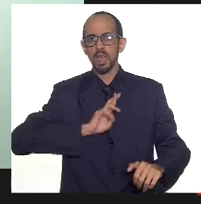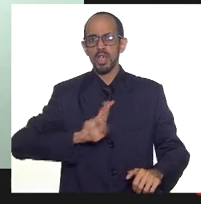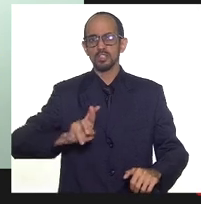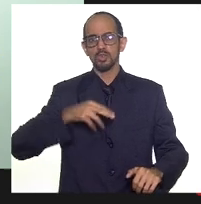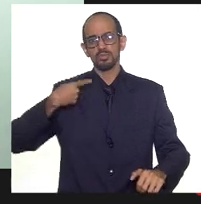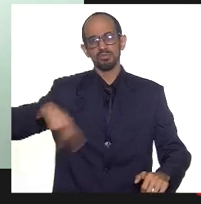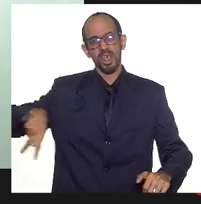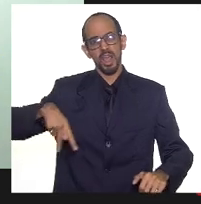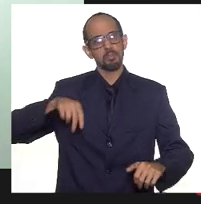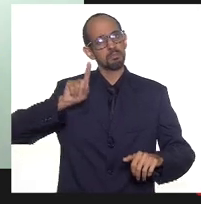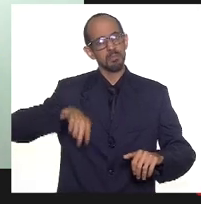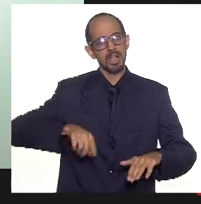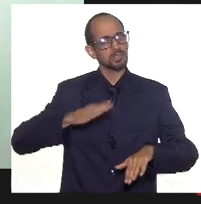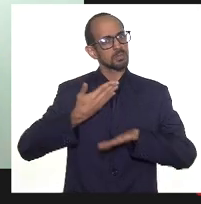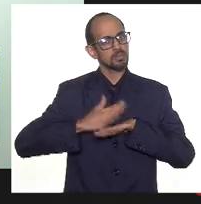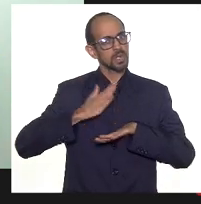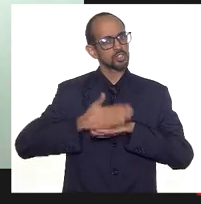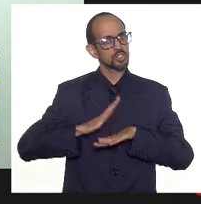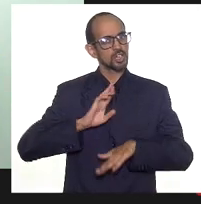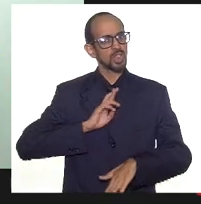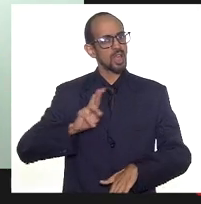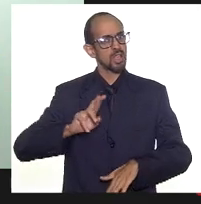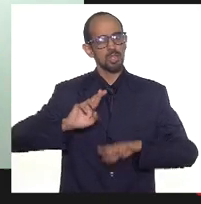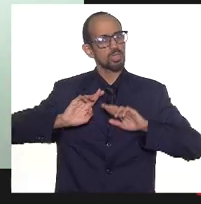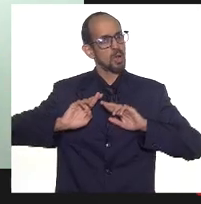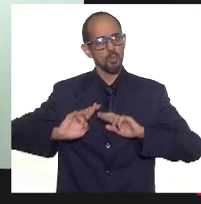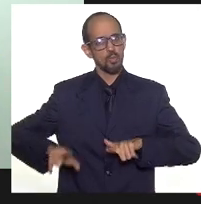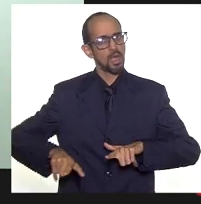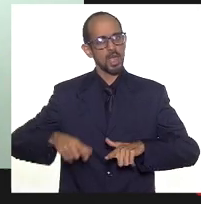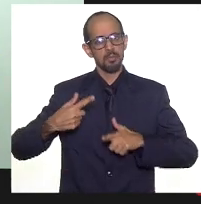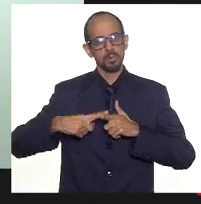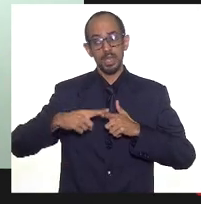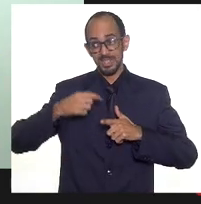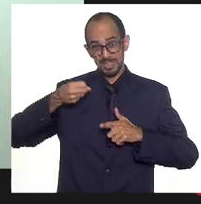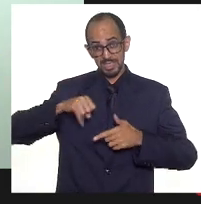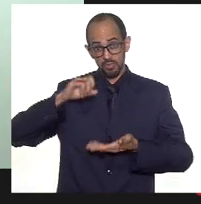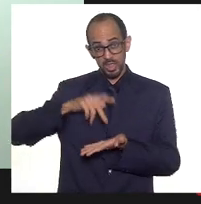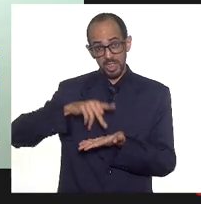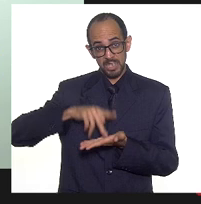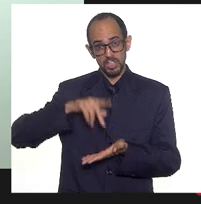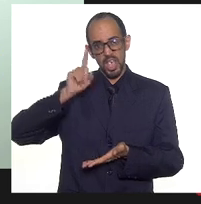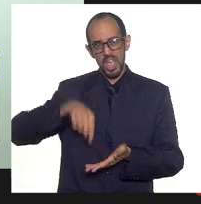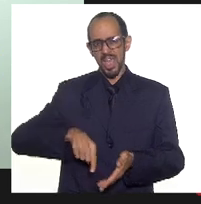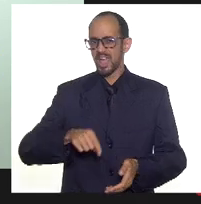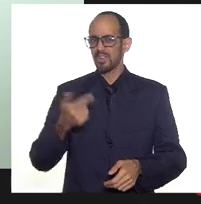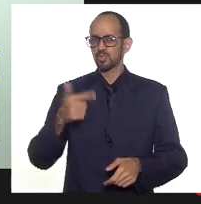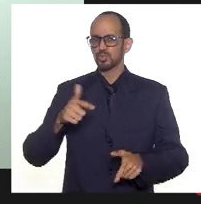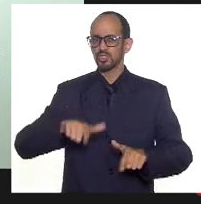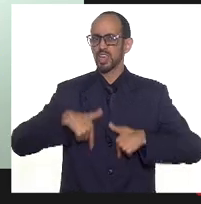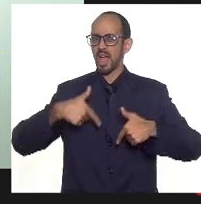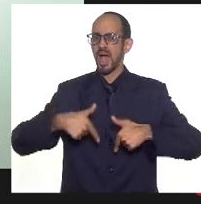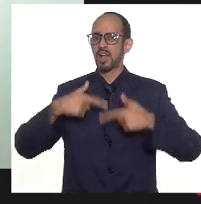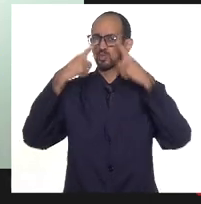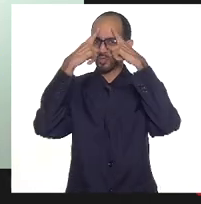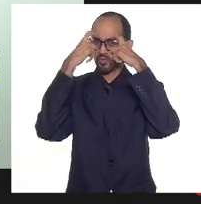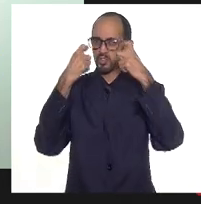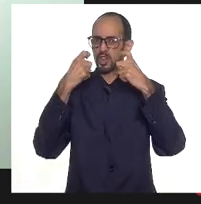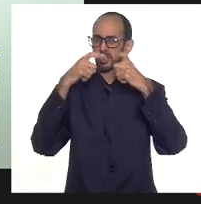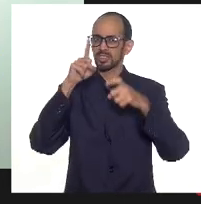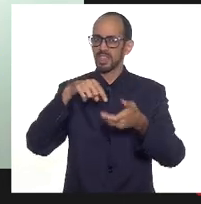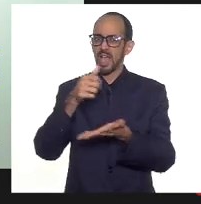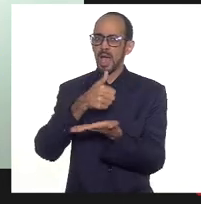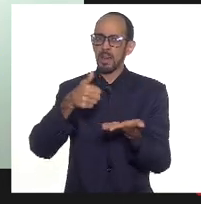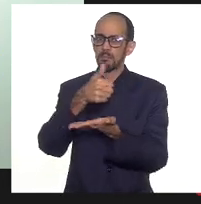religiosos não são, porque se o fosse, não estariam cometendo atos violentos contra outro ser humano, que é a base de